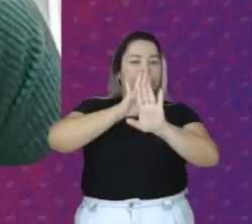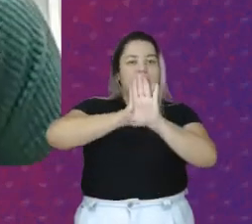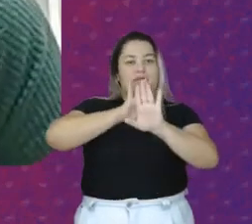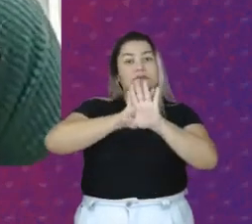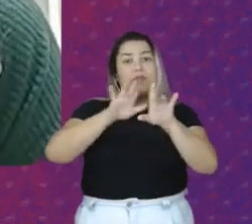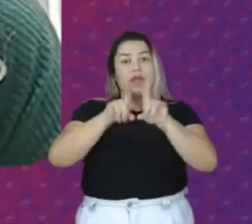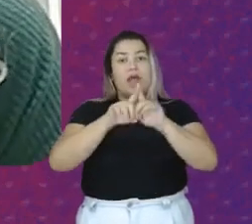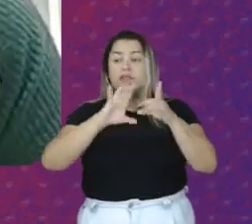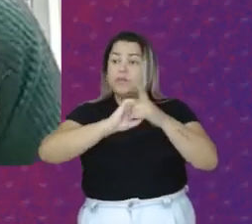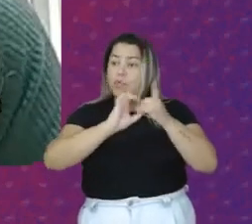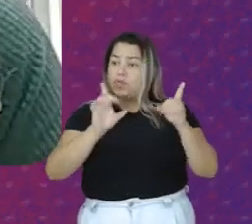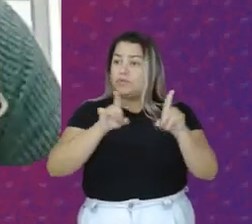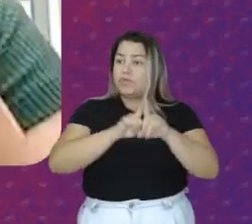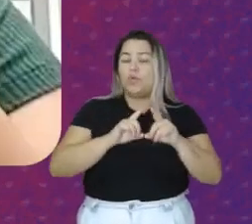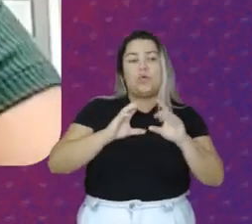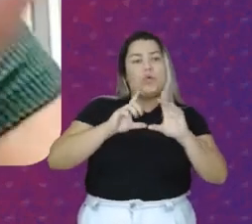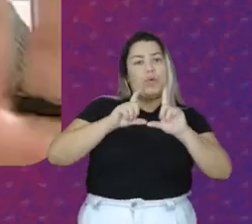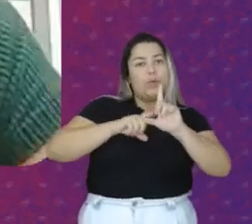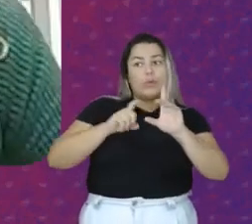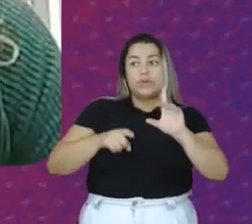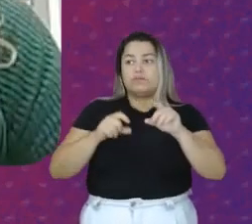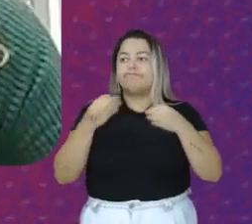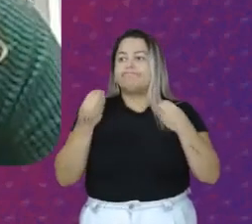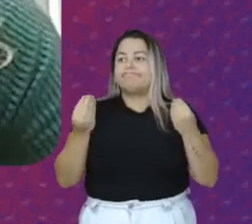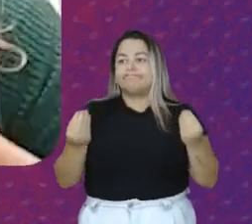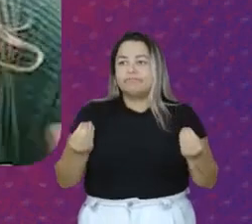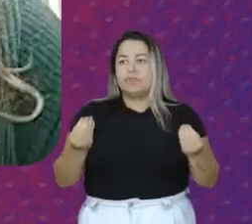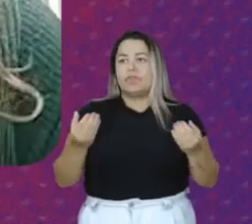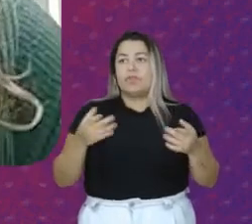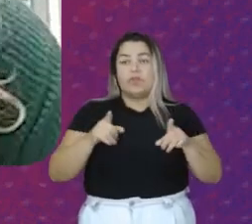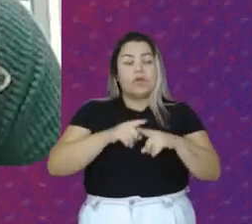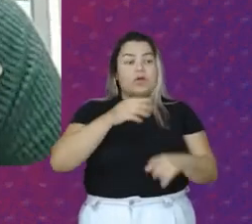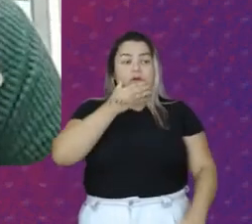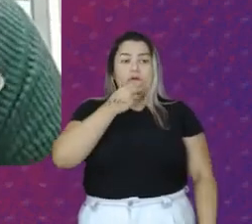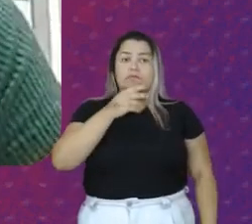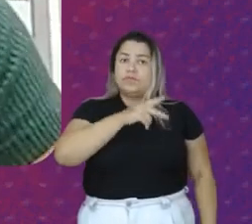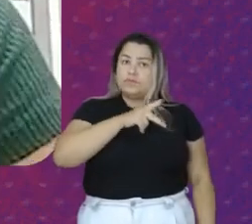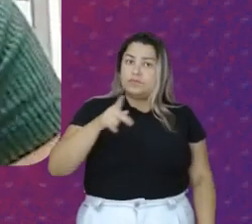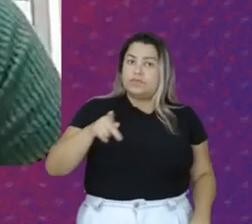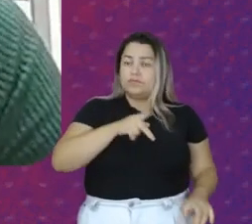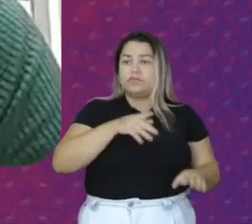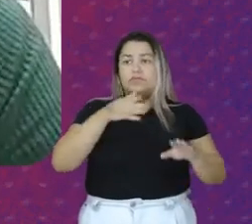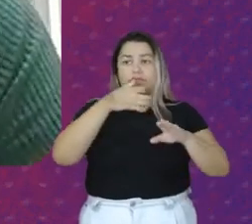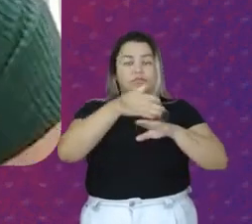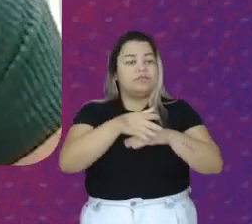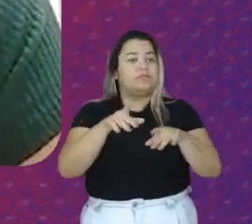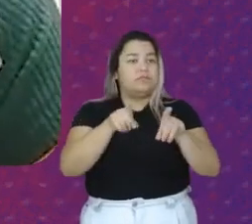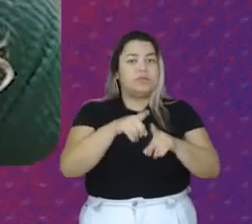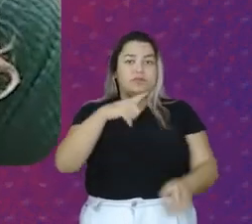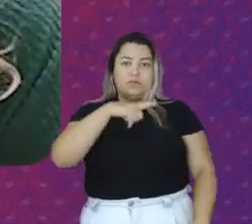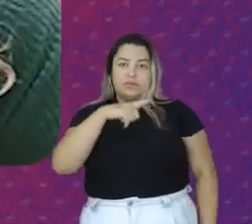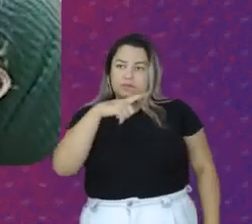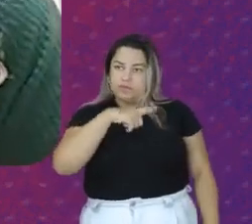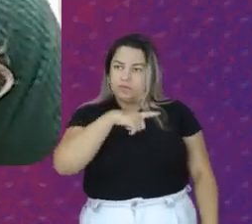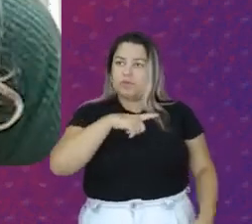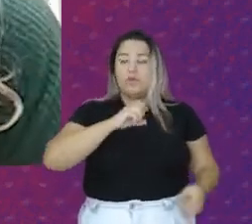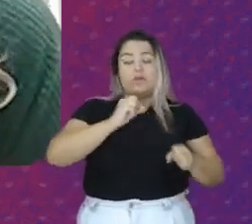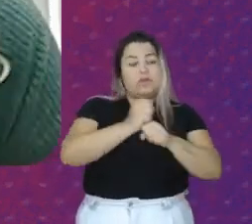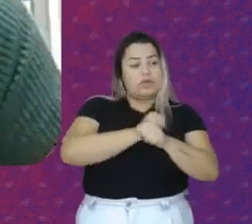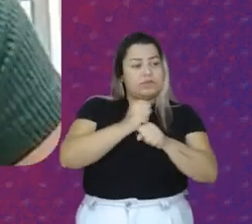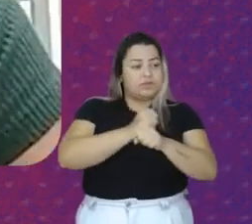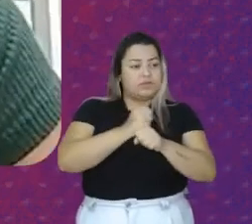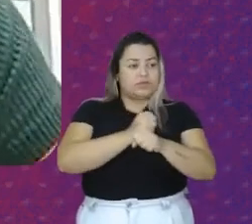de democracia virou comunista. Então, os professores ficaram uma saia muito justa, além de nós né, termos passado por anos de